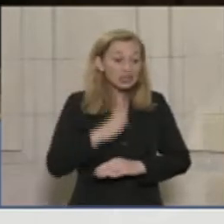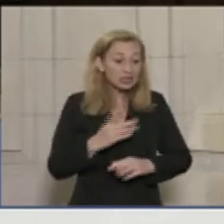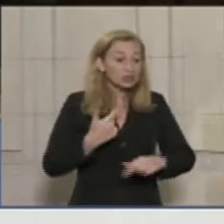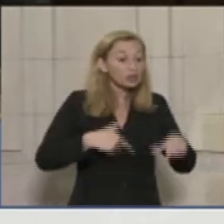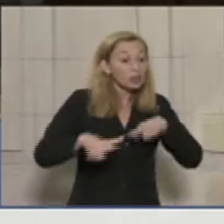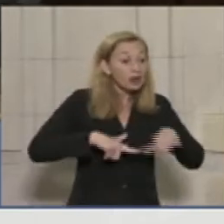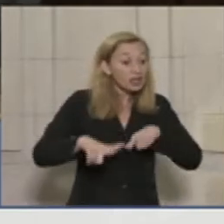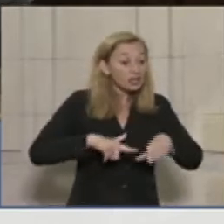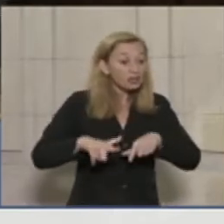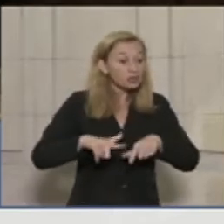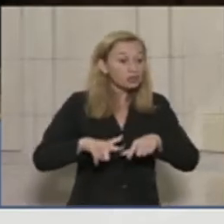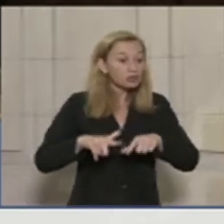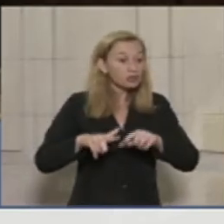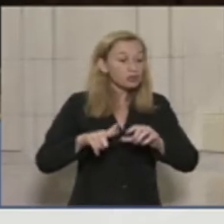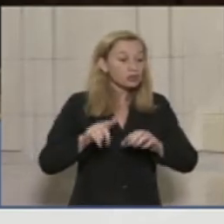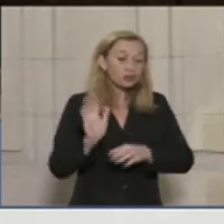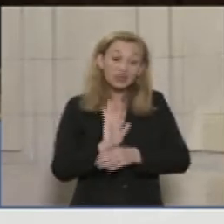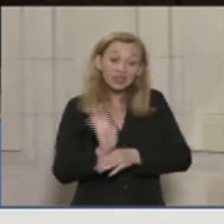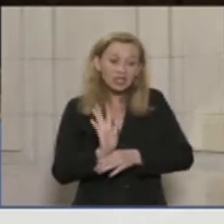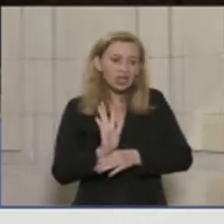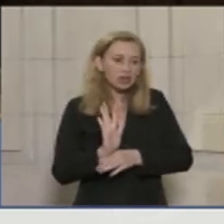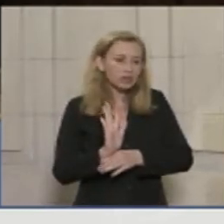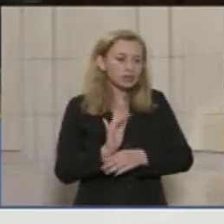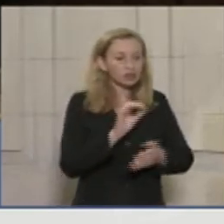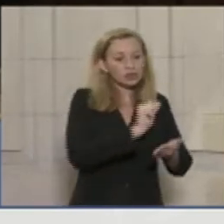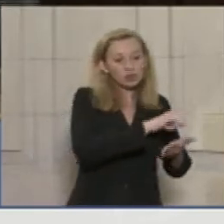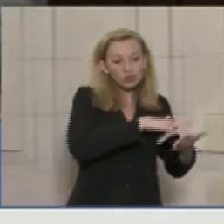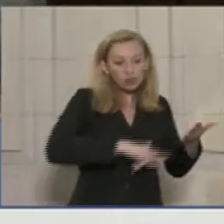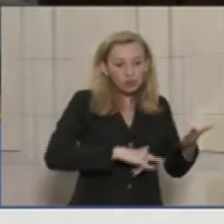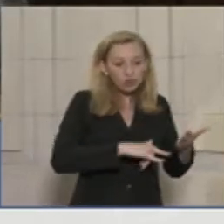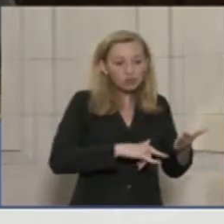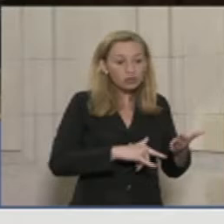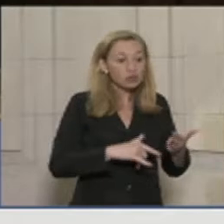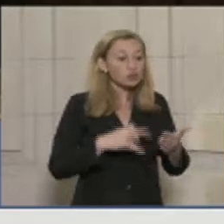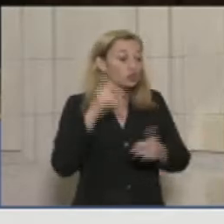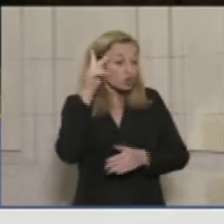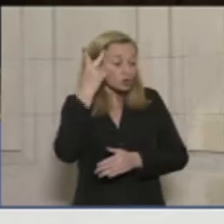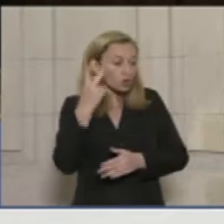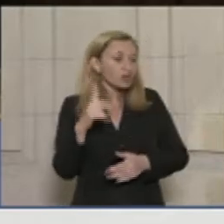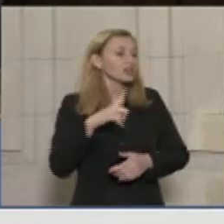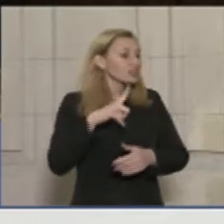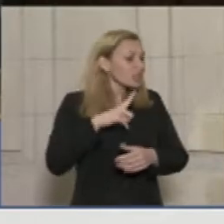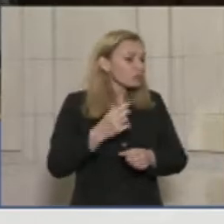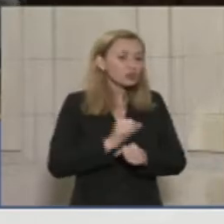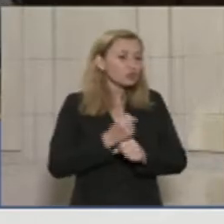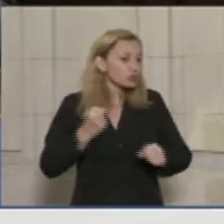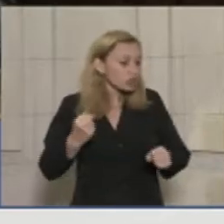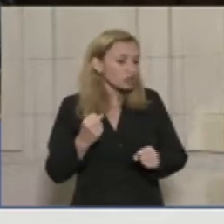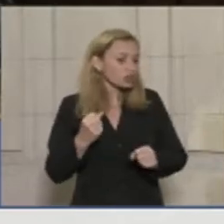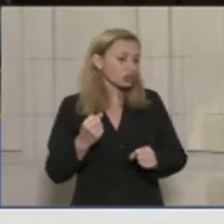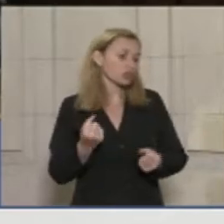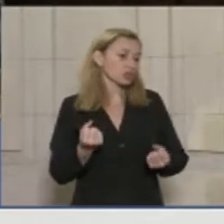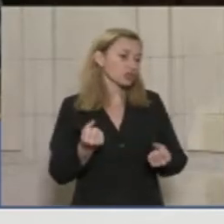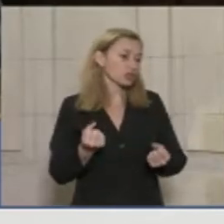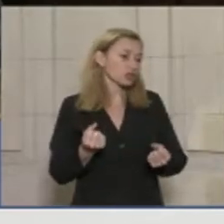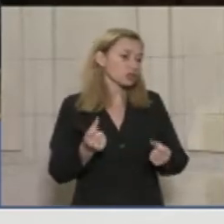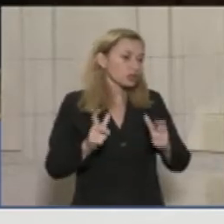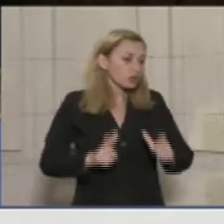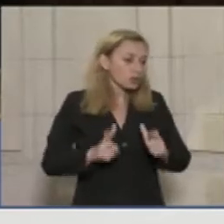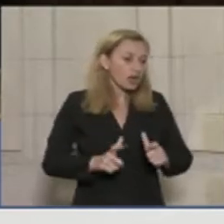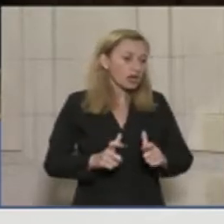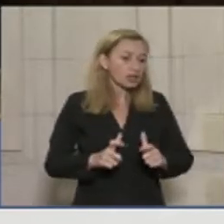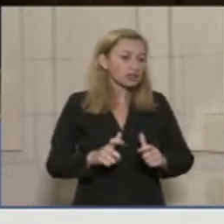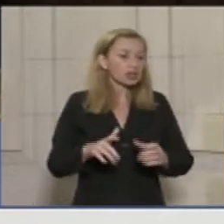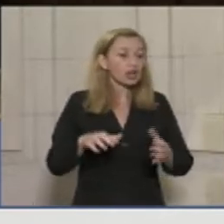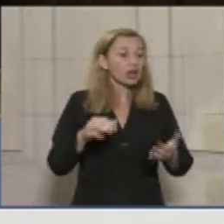Documentos históricos, enfim, necessidade de efetivo. Nós temos uma grande parte do efetivo na educação